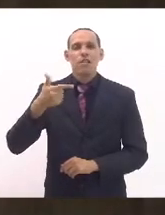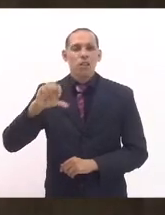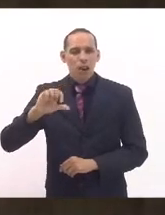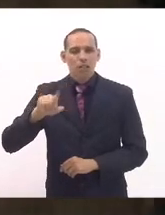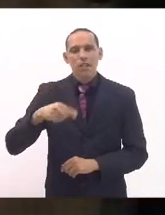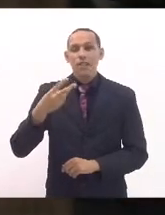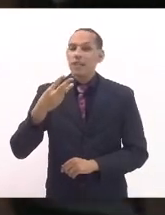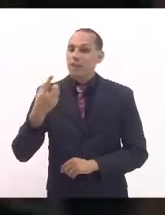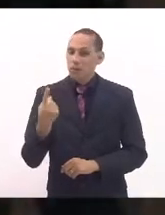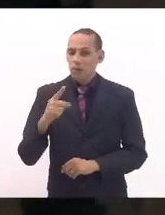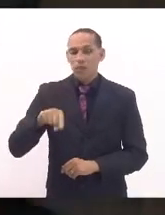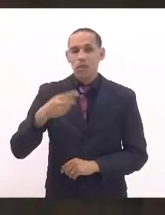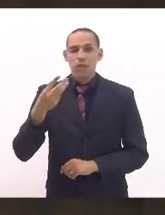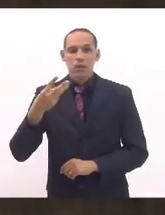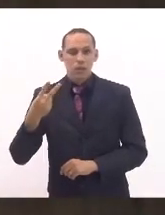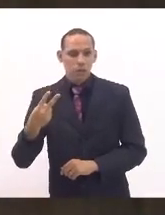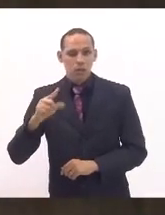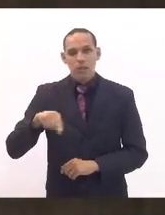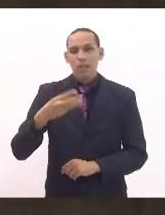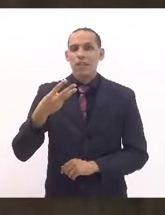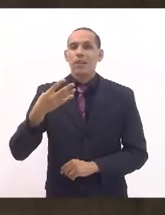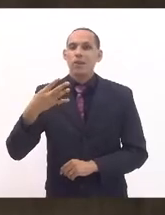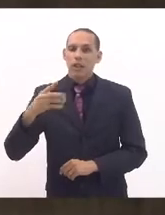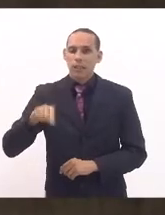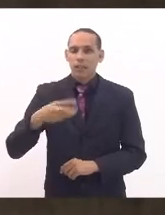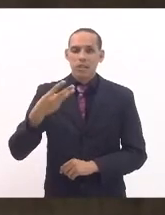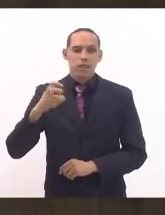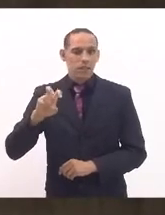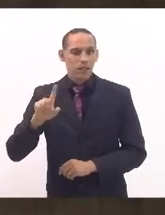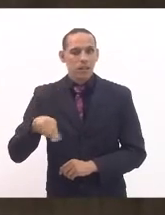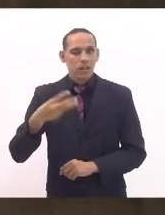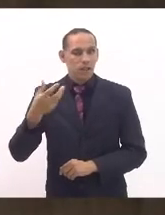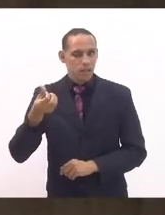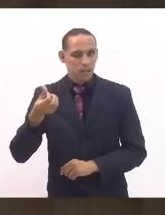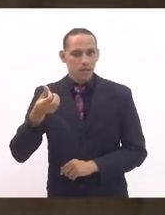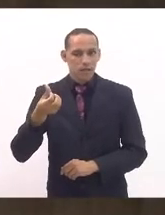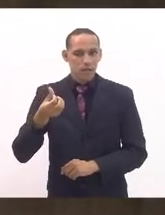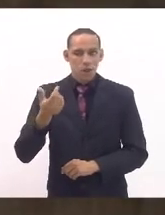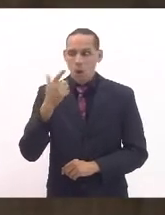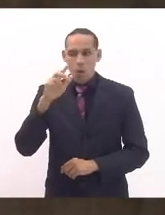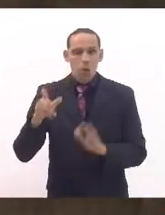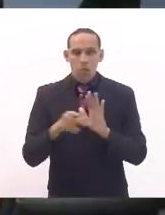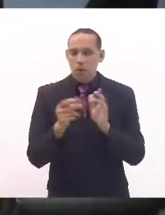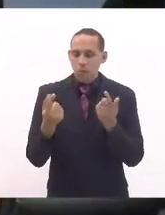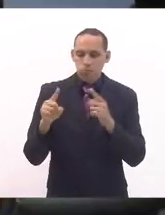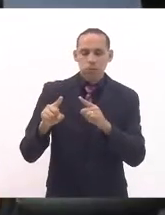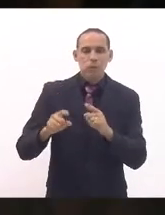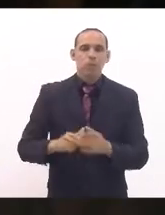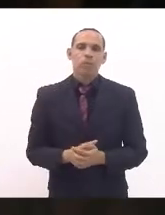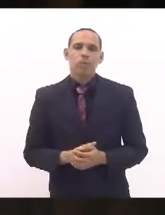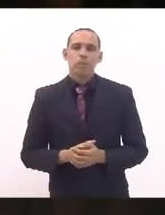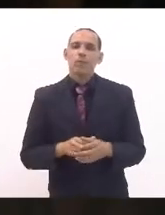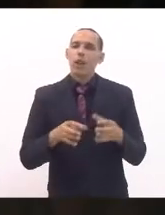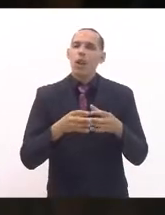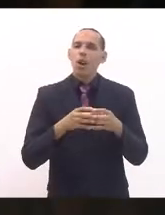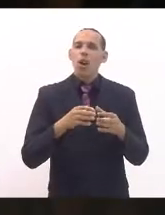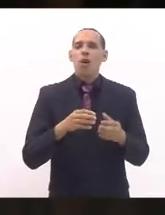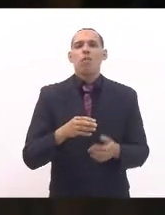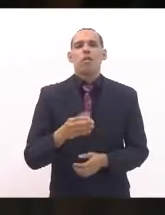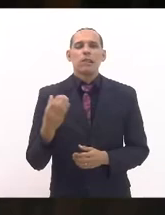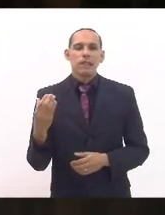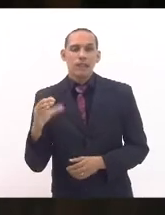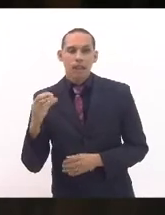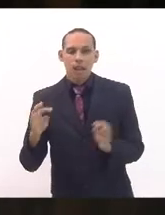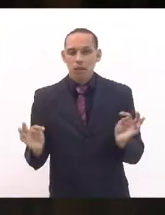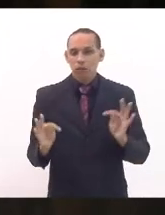32, 33, 34, 35 e 36. Contrário às demais emendas. Pela Comissão de Ciência e Tecnologia,